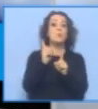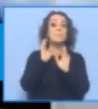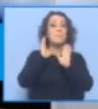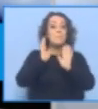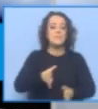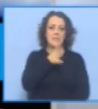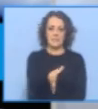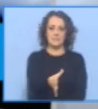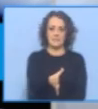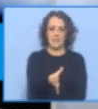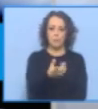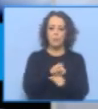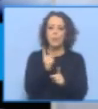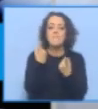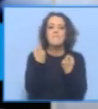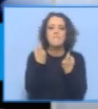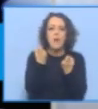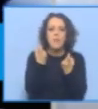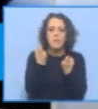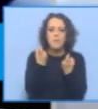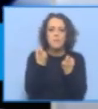dizer, né? É porque faltava